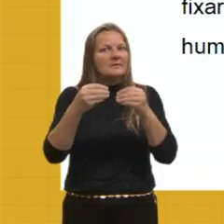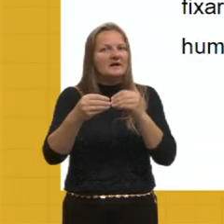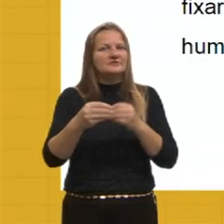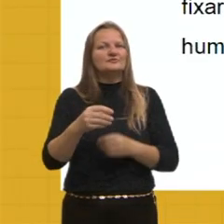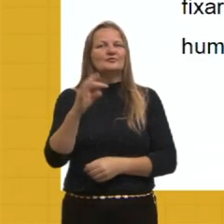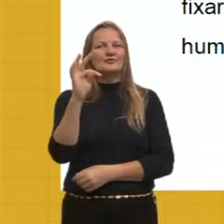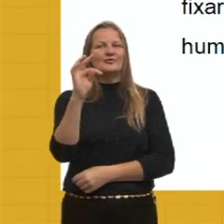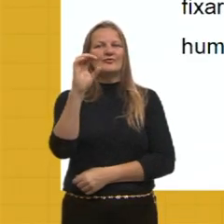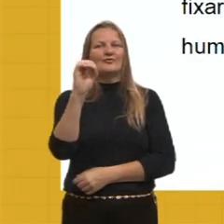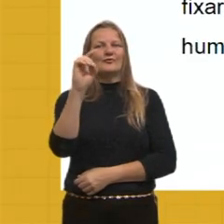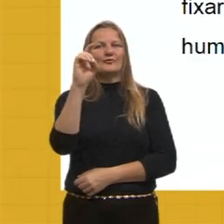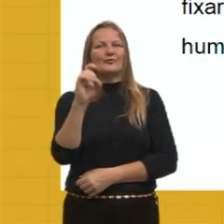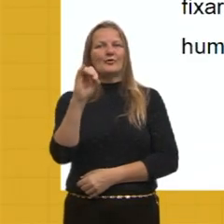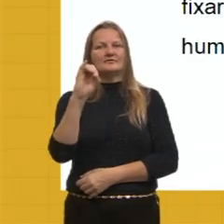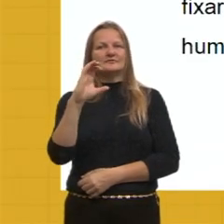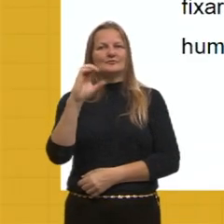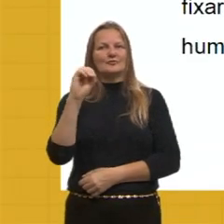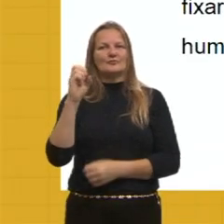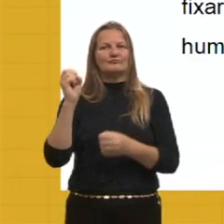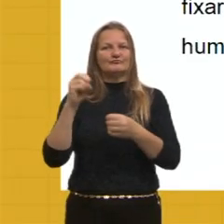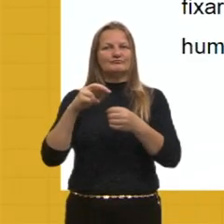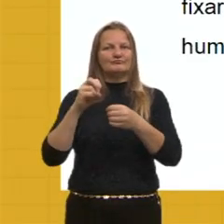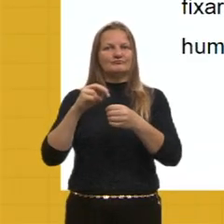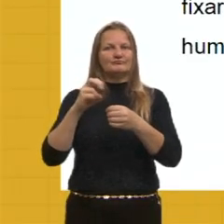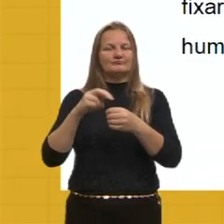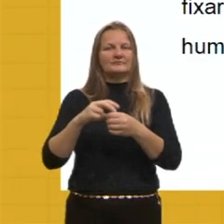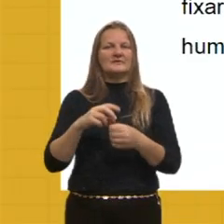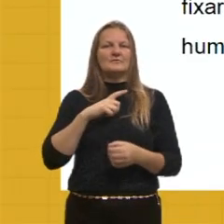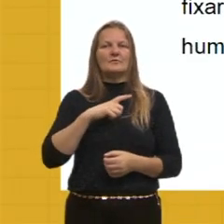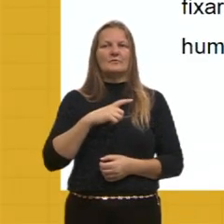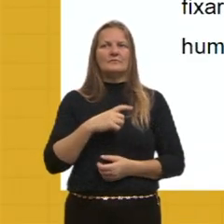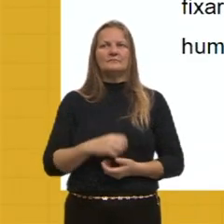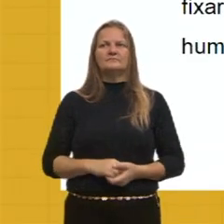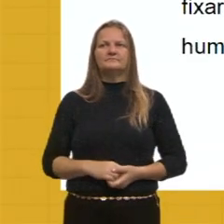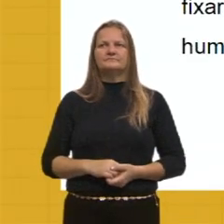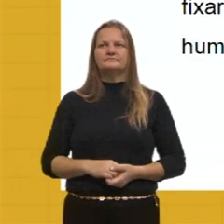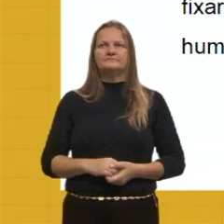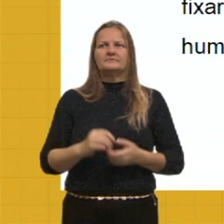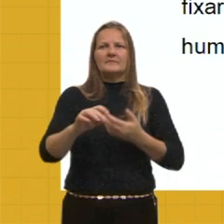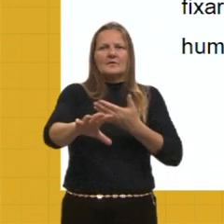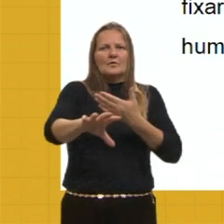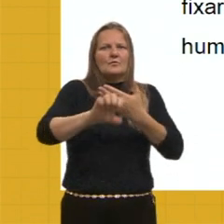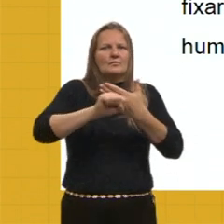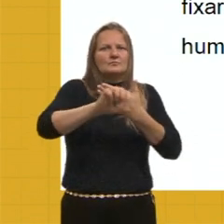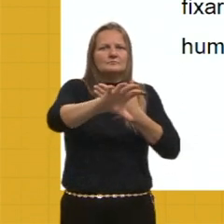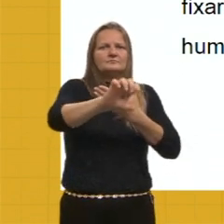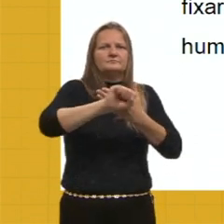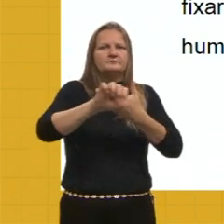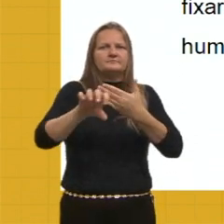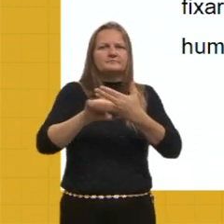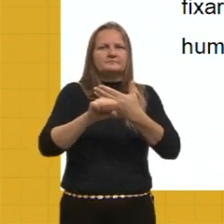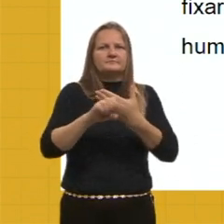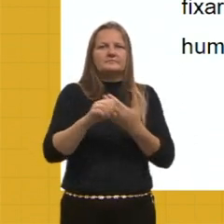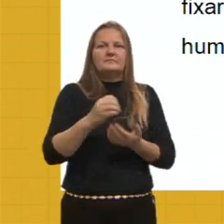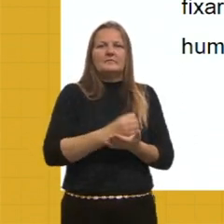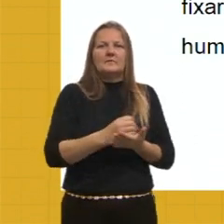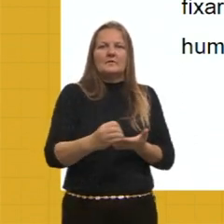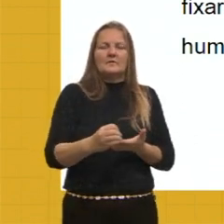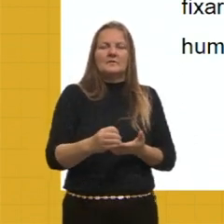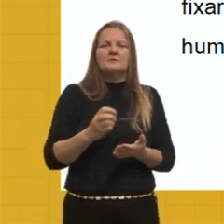tóxicas como atuando como captadores de poluentes orgânicos